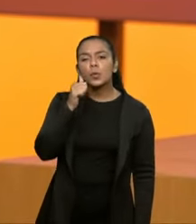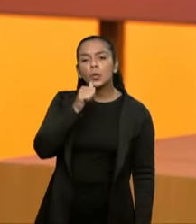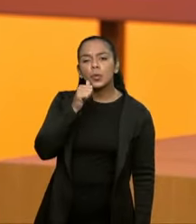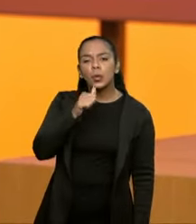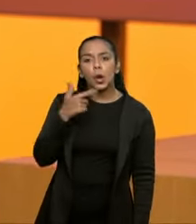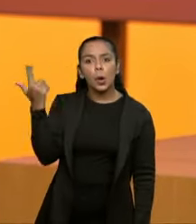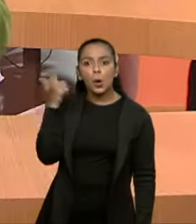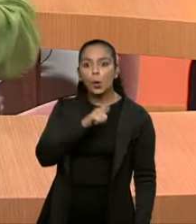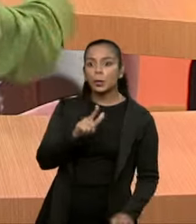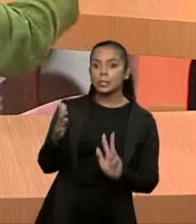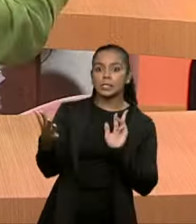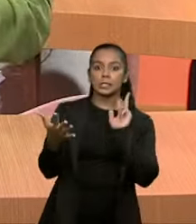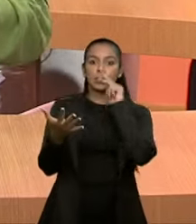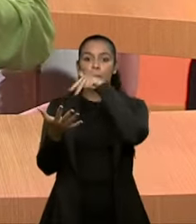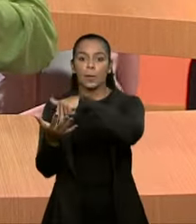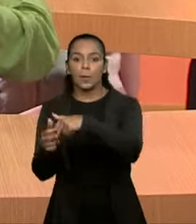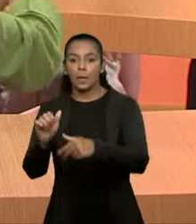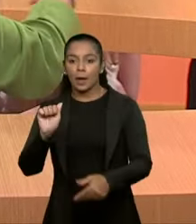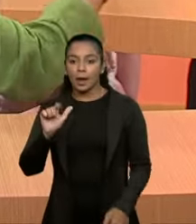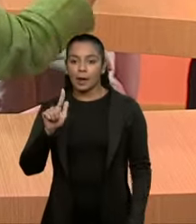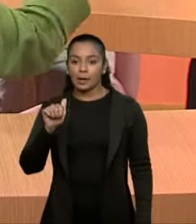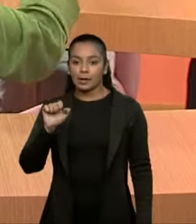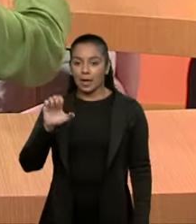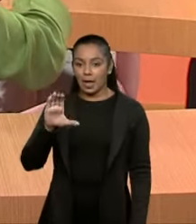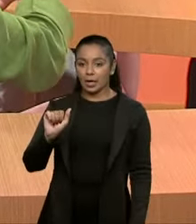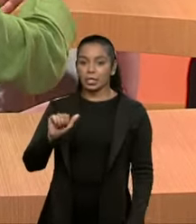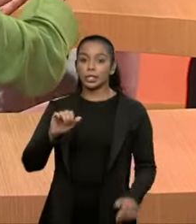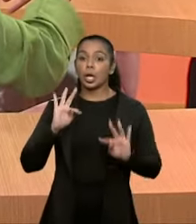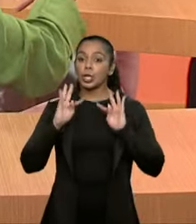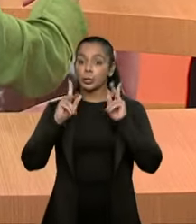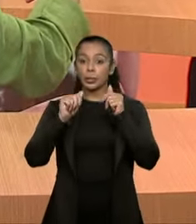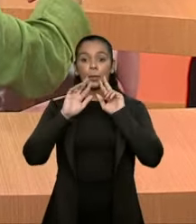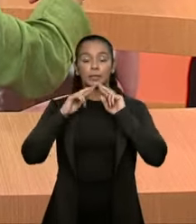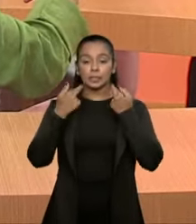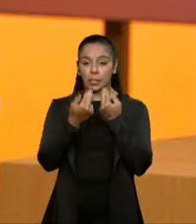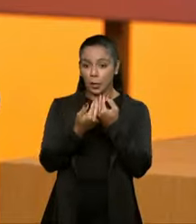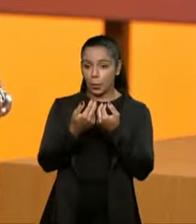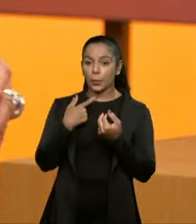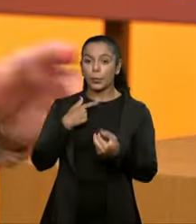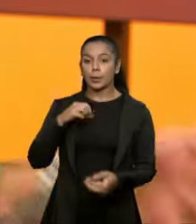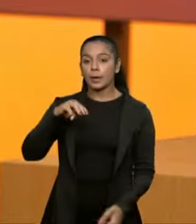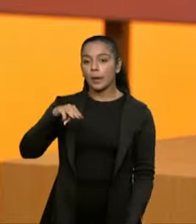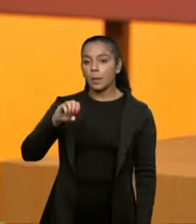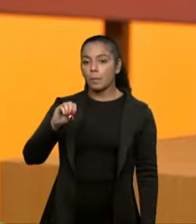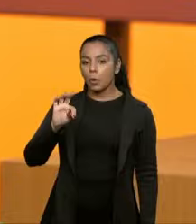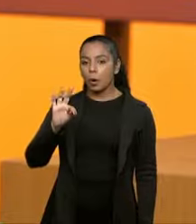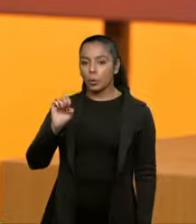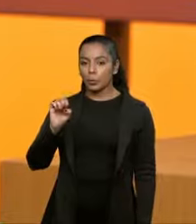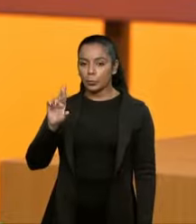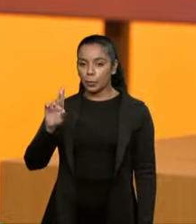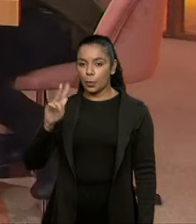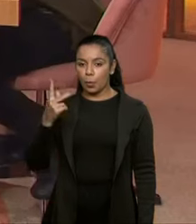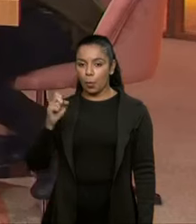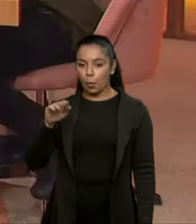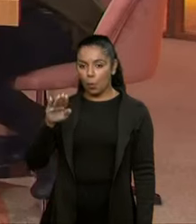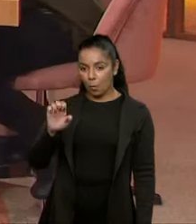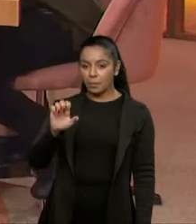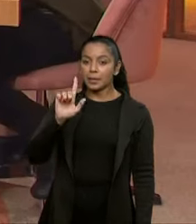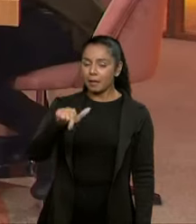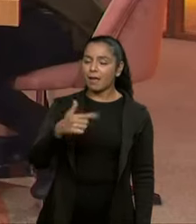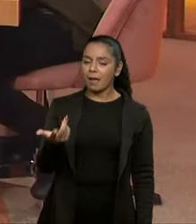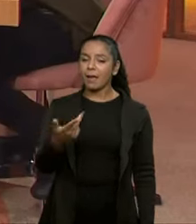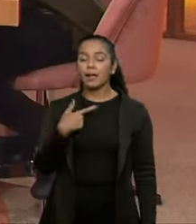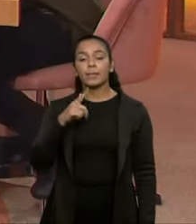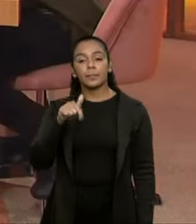chegou no Alasca, que eles se reúnem nos Estados Unidos, todos os motorhomes. Esse filme é antigo. O filme do